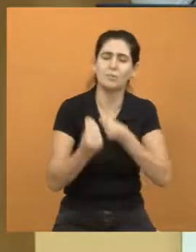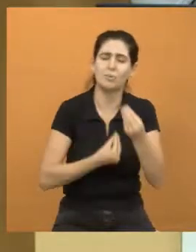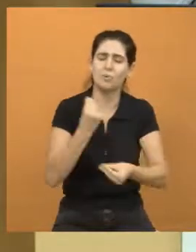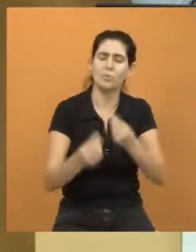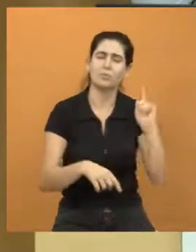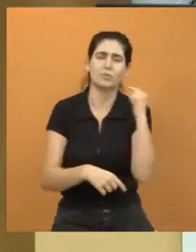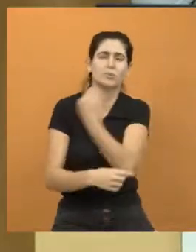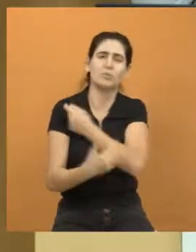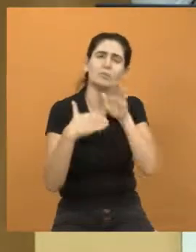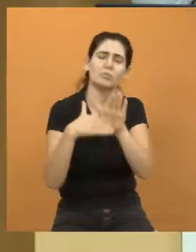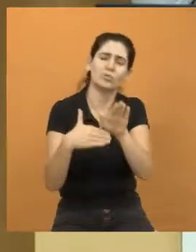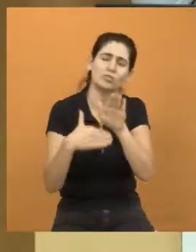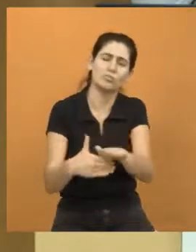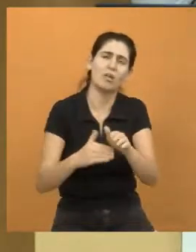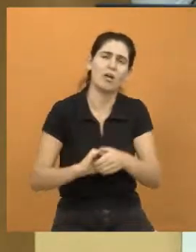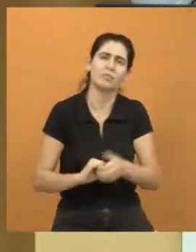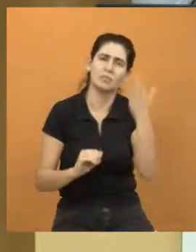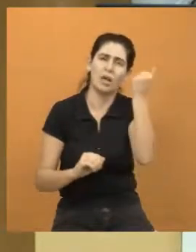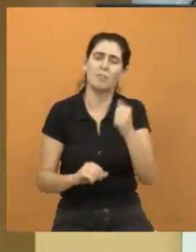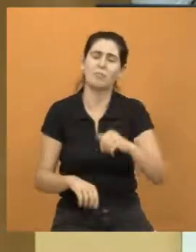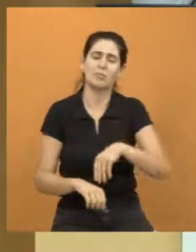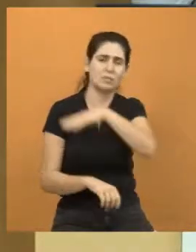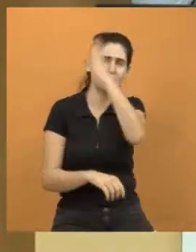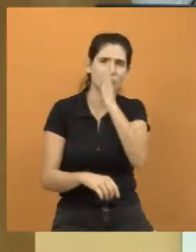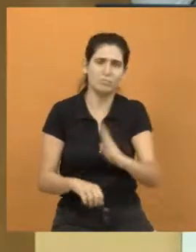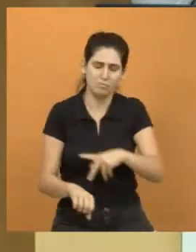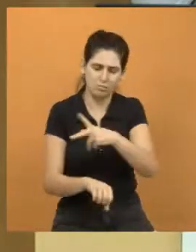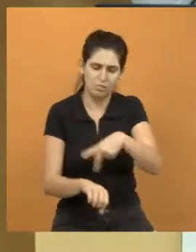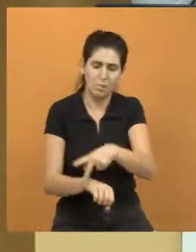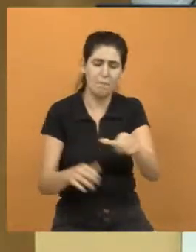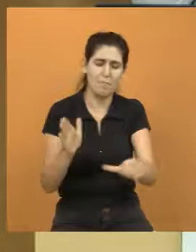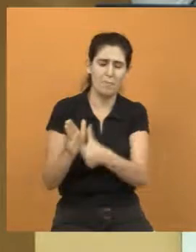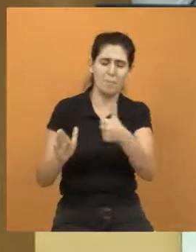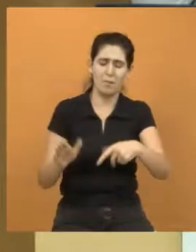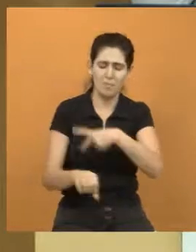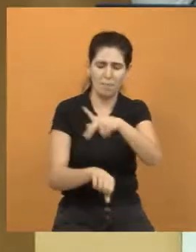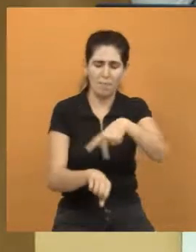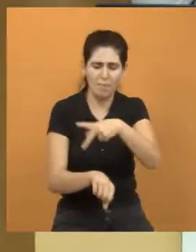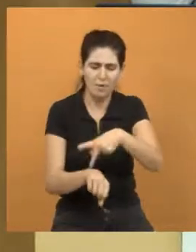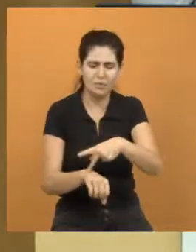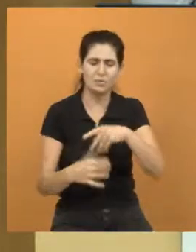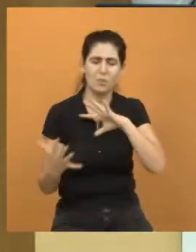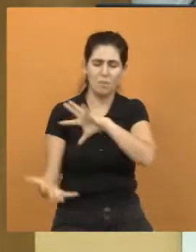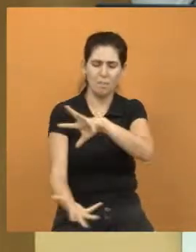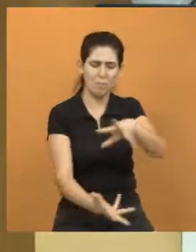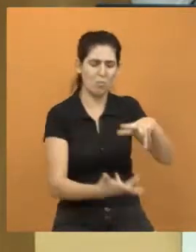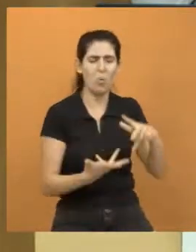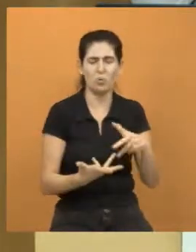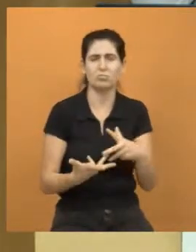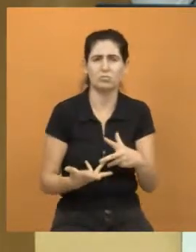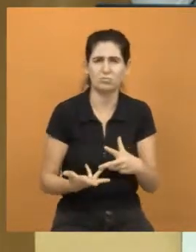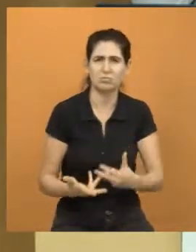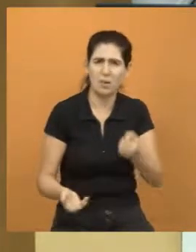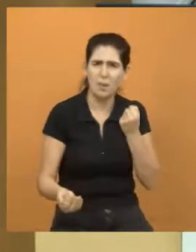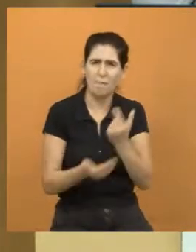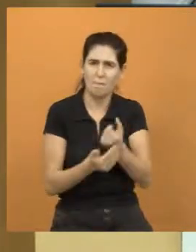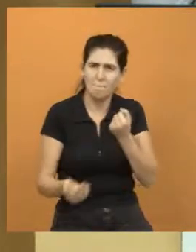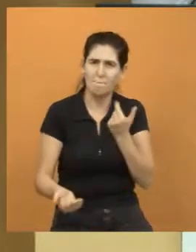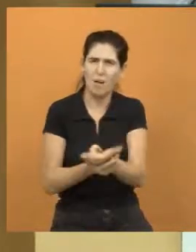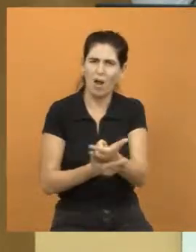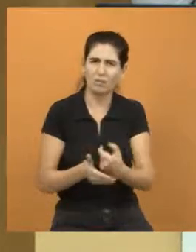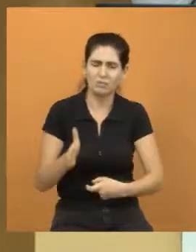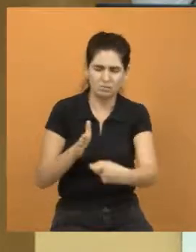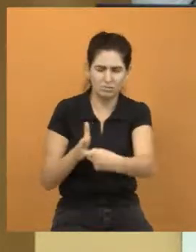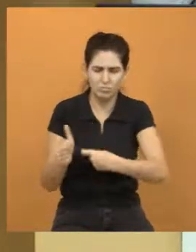o Brasil é um dos primeiros países do mundo em taxa tributária. E nós que pagamos